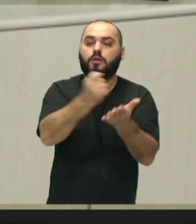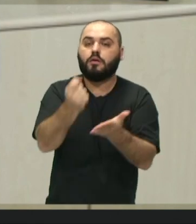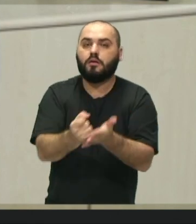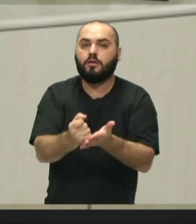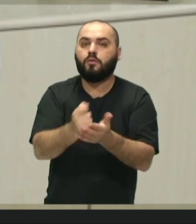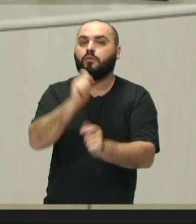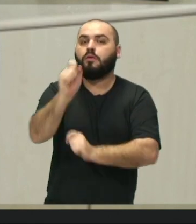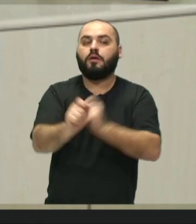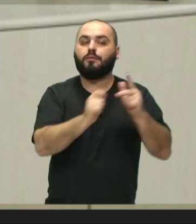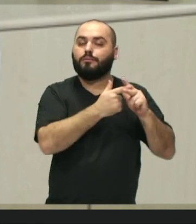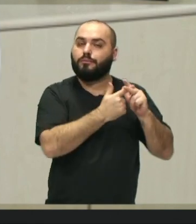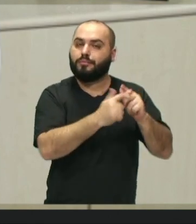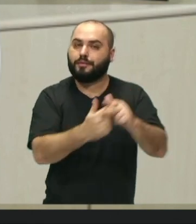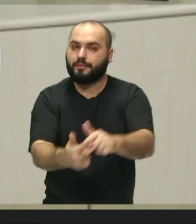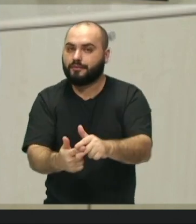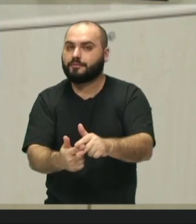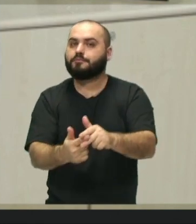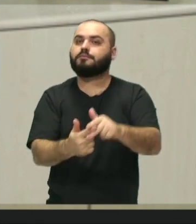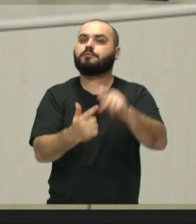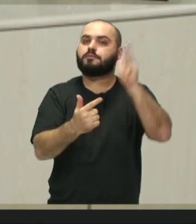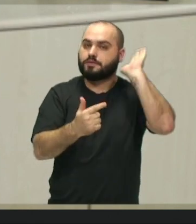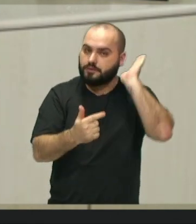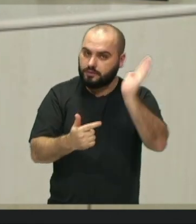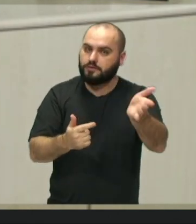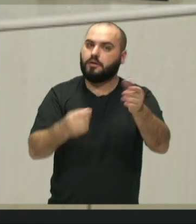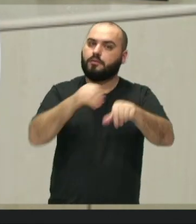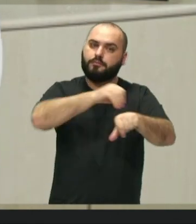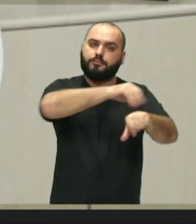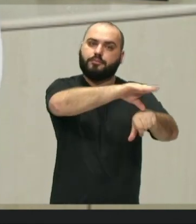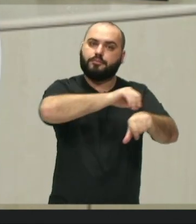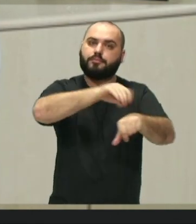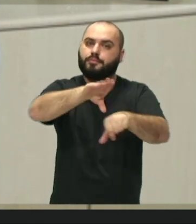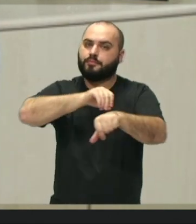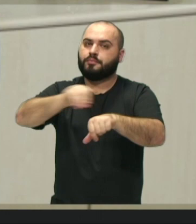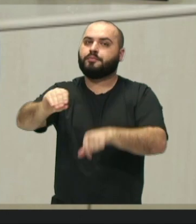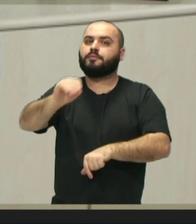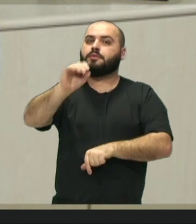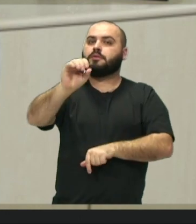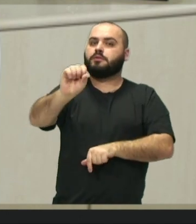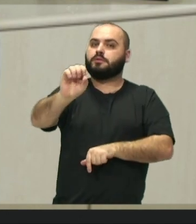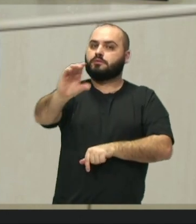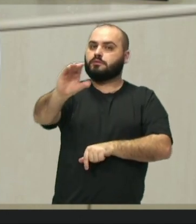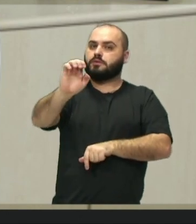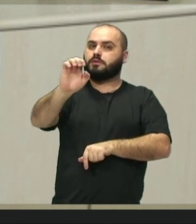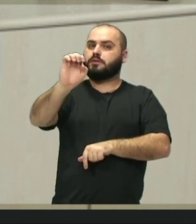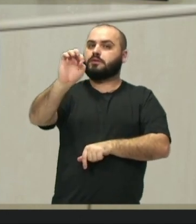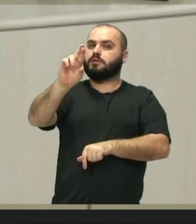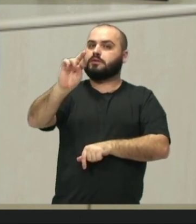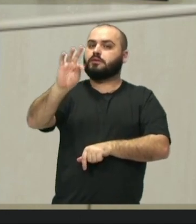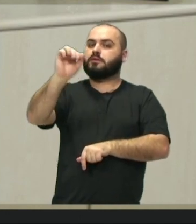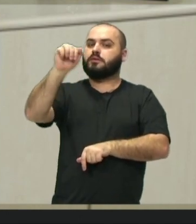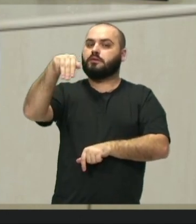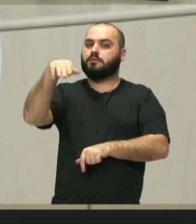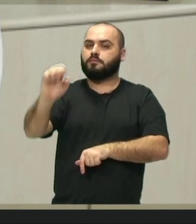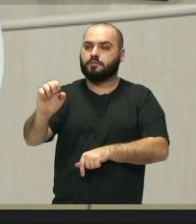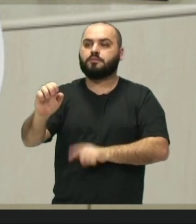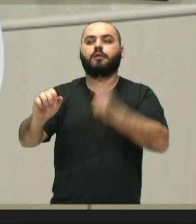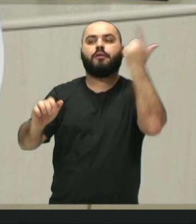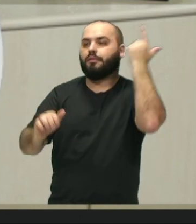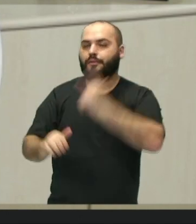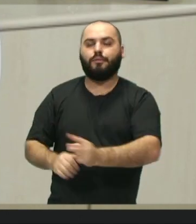instalações mecânicas, na medida em que a gente já lançou o certame competente para selecionar uma empresa, mas a gente foi fracassado 2